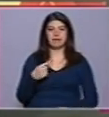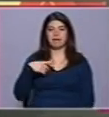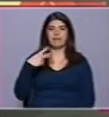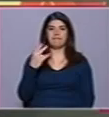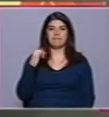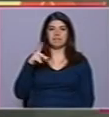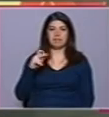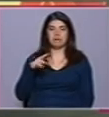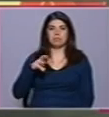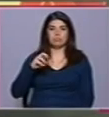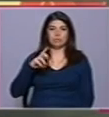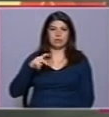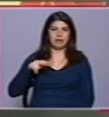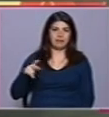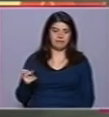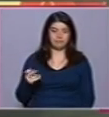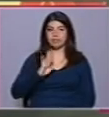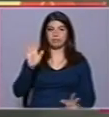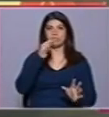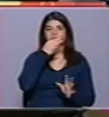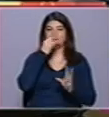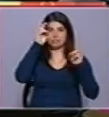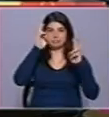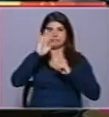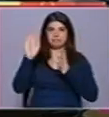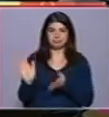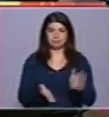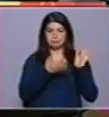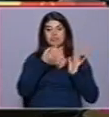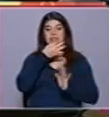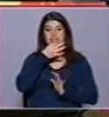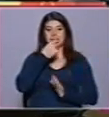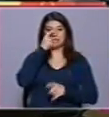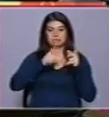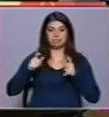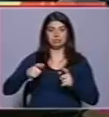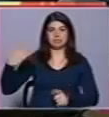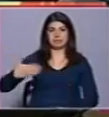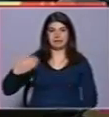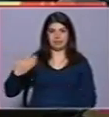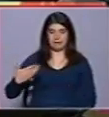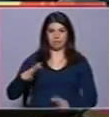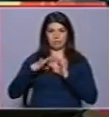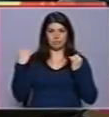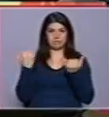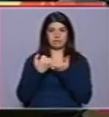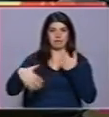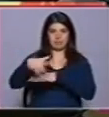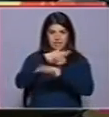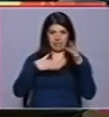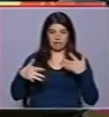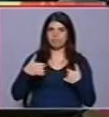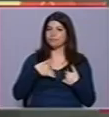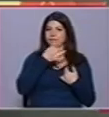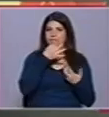Mudando de assunto. Vou falar da cidadania. A cidadania, ora bem, o que é que nos traz à